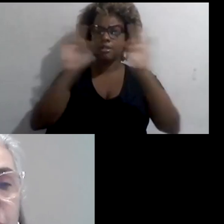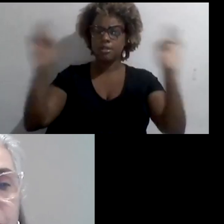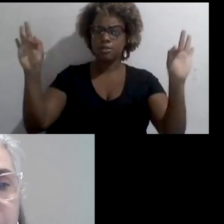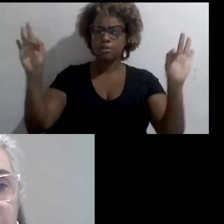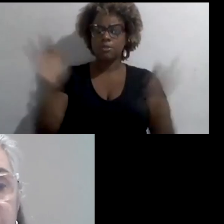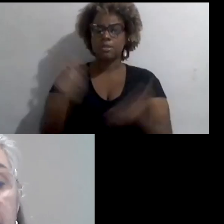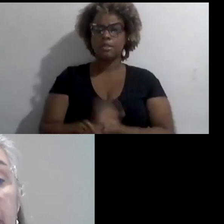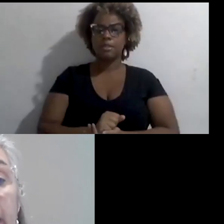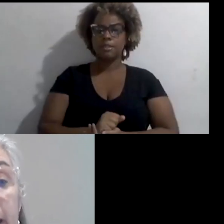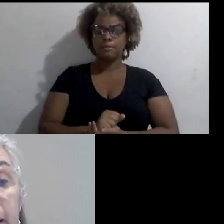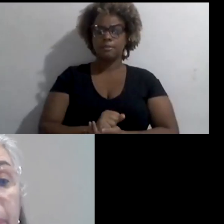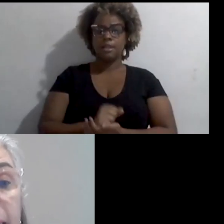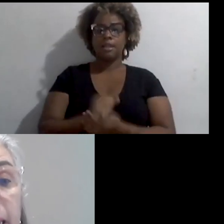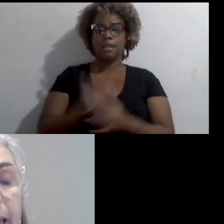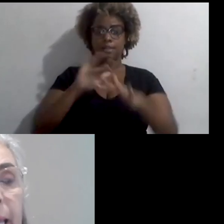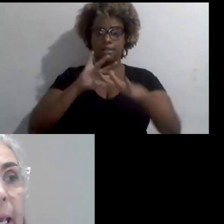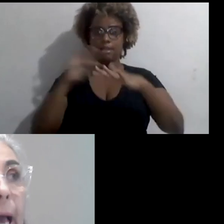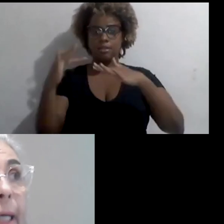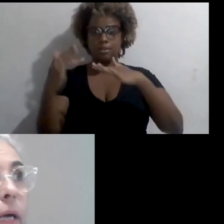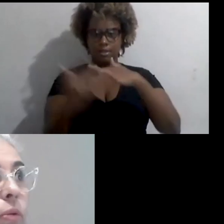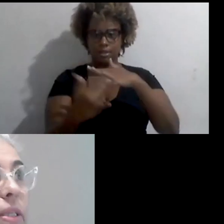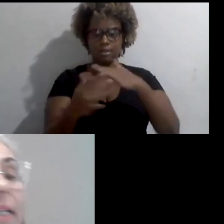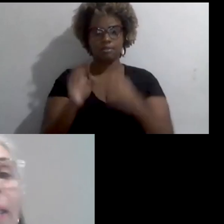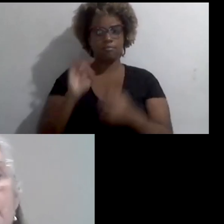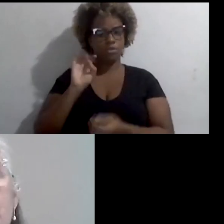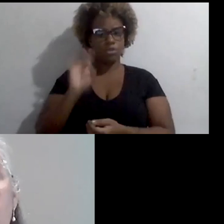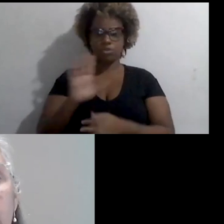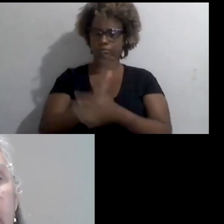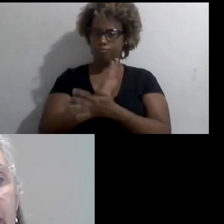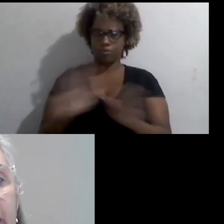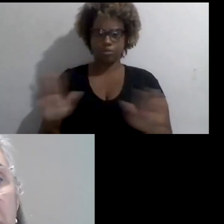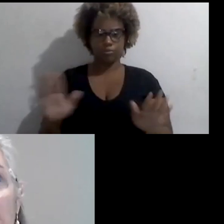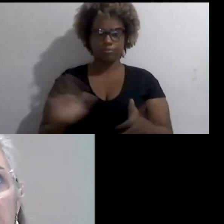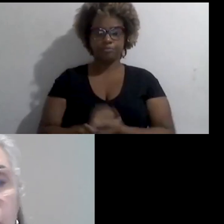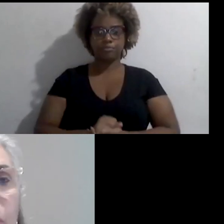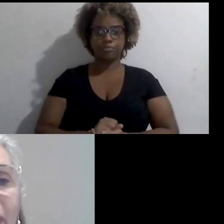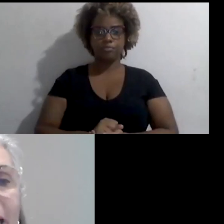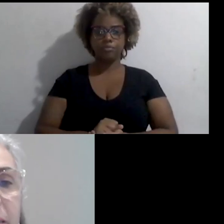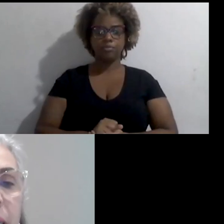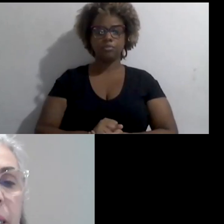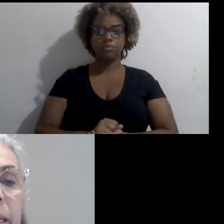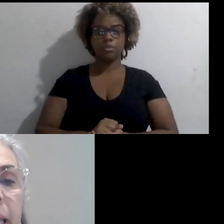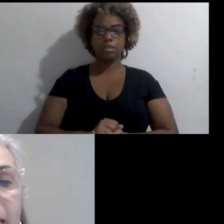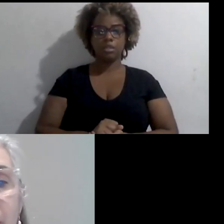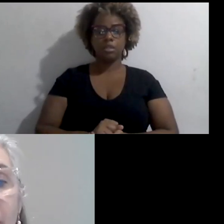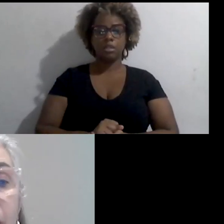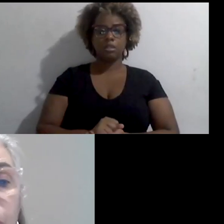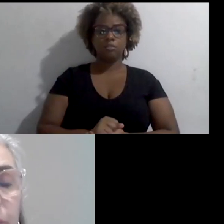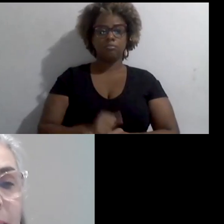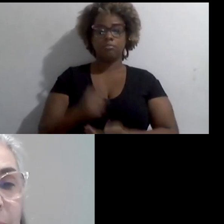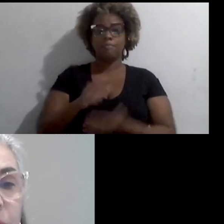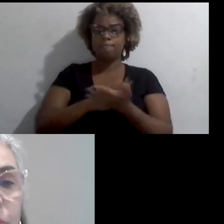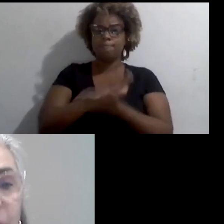nas redes sociais. E também a não citação, né? Nenhuma frase em relação a